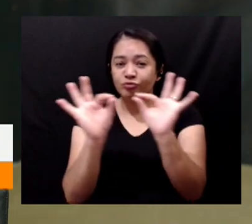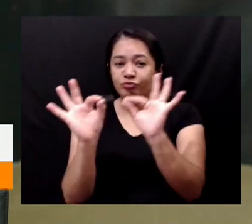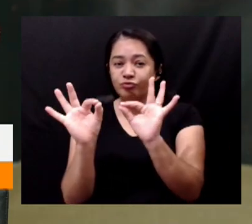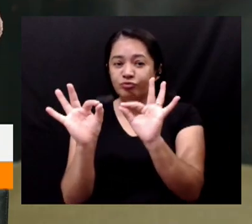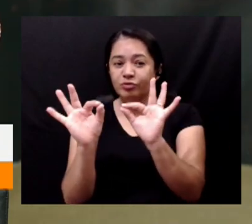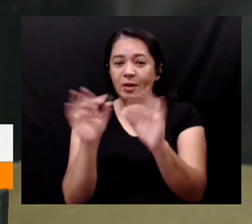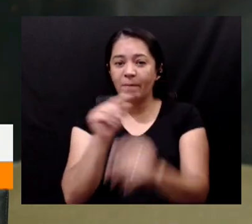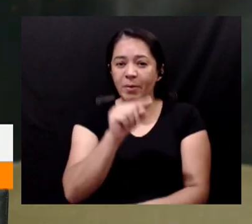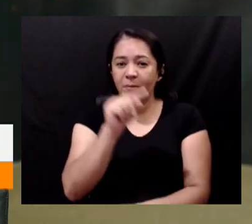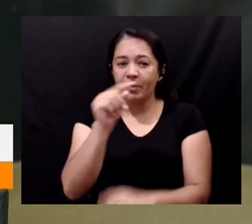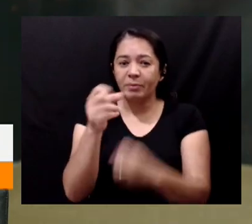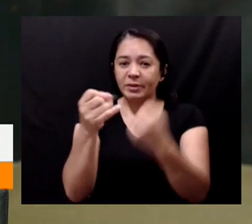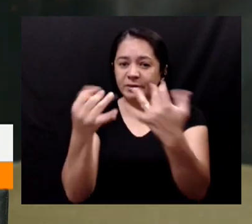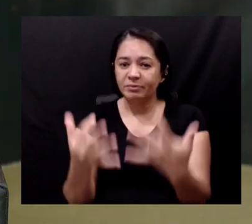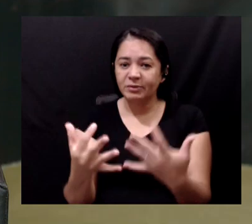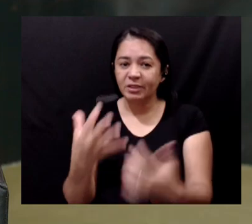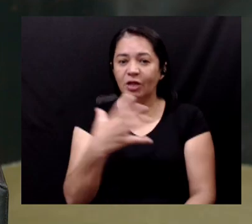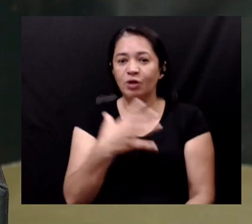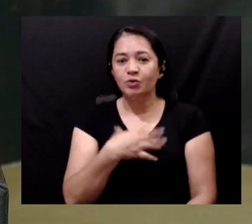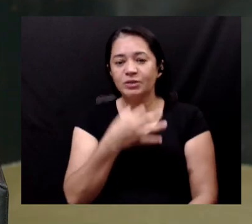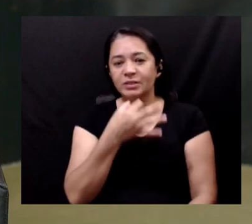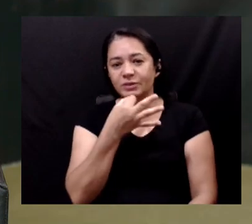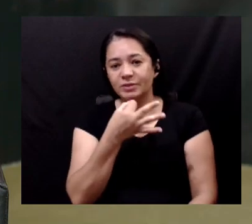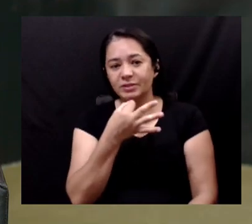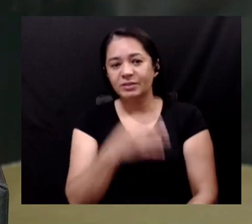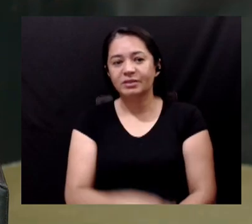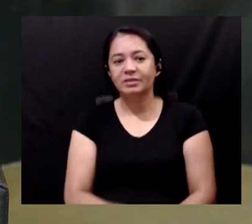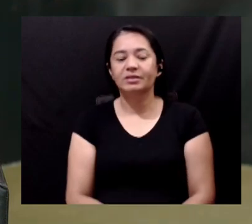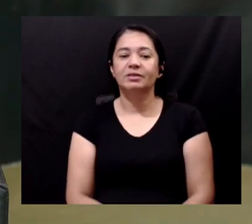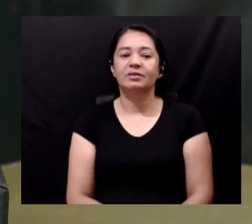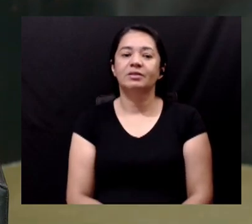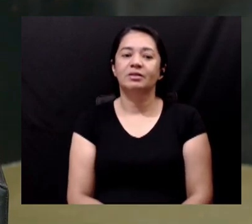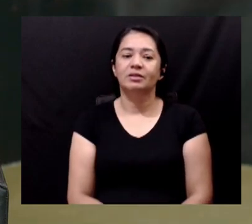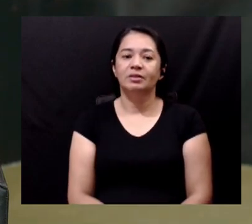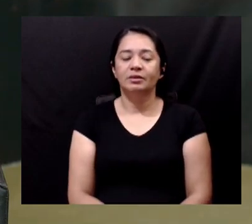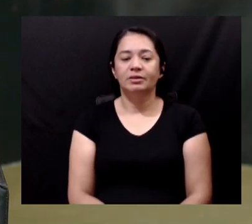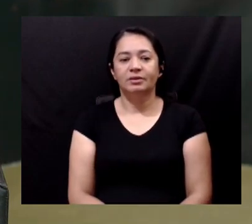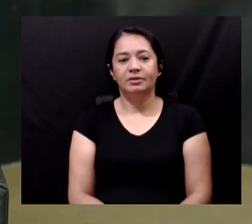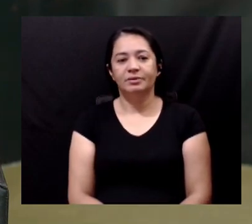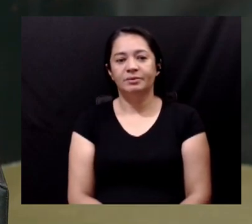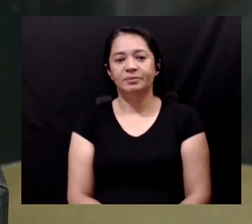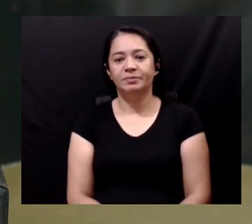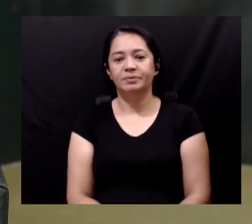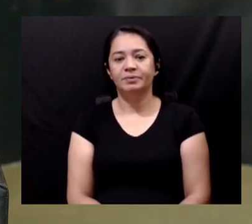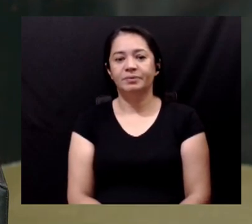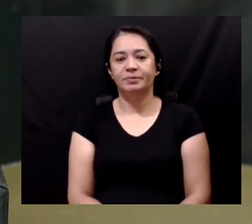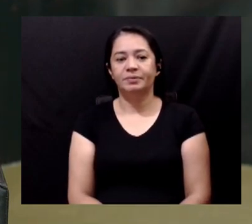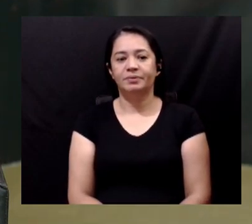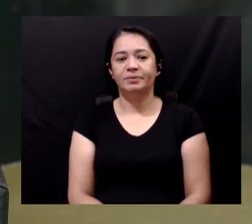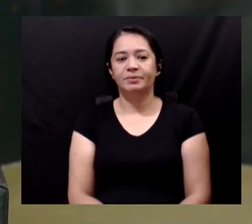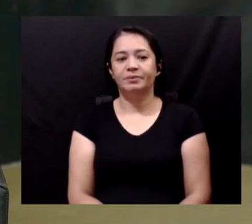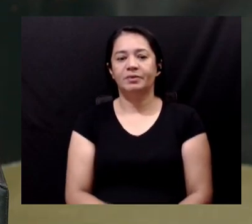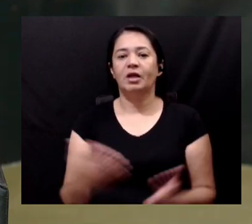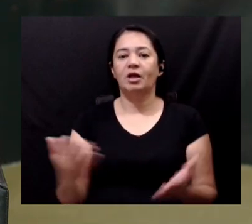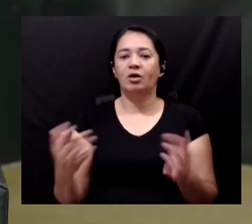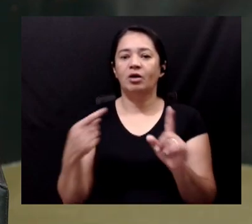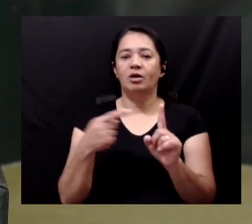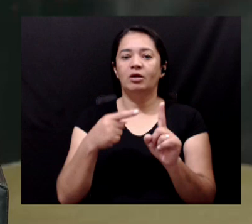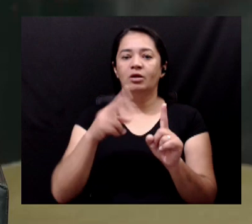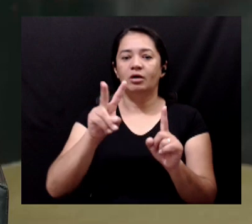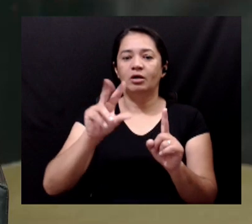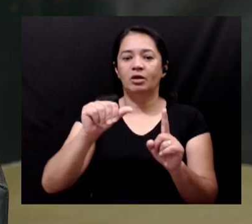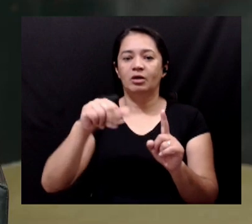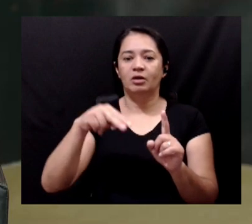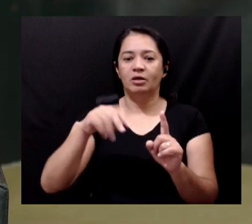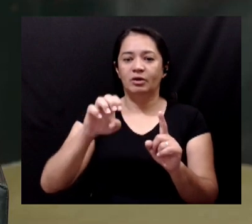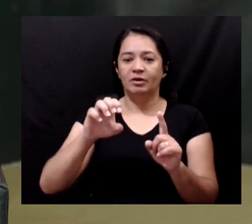despertar aí o senso crítico da sua criança e o seu adolescente. Vanessa, do Jardim Flamboyant. Meu sobrinho teve o